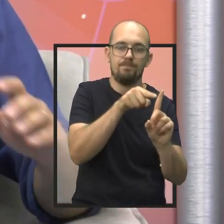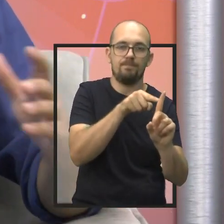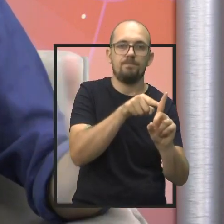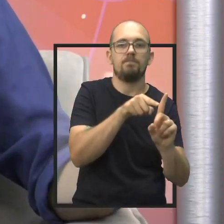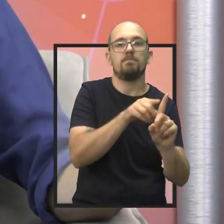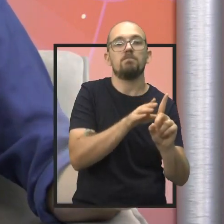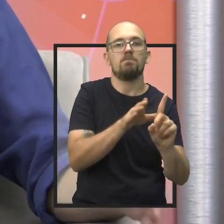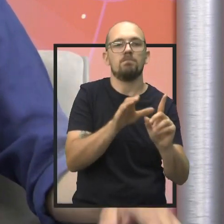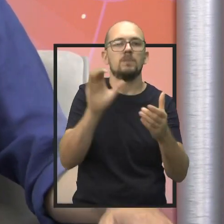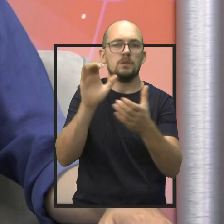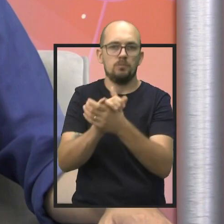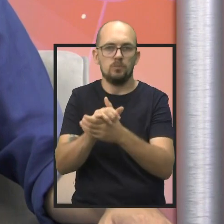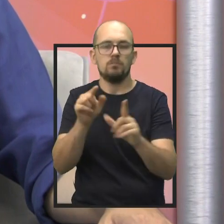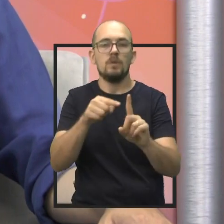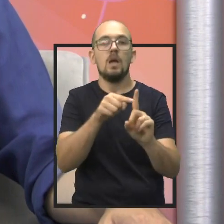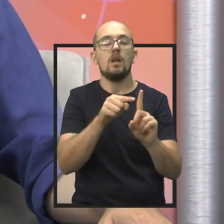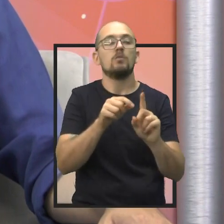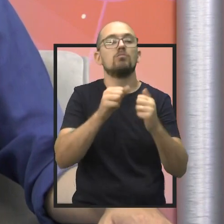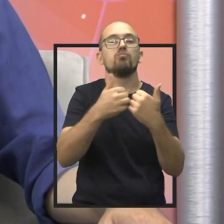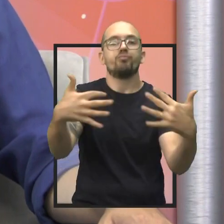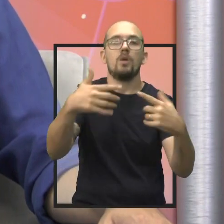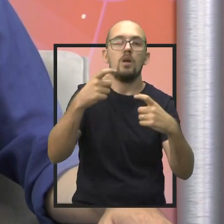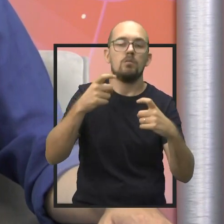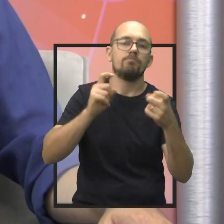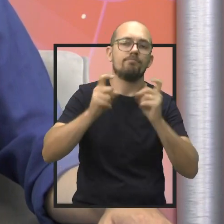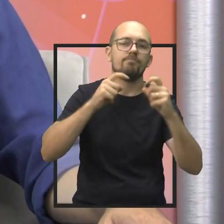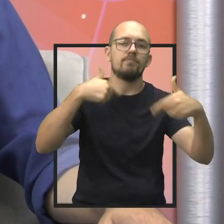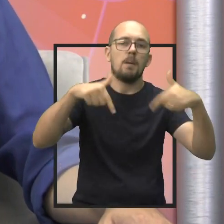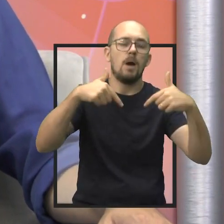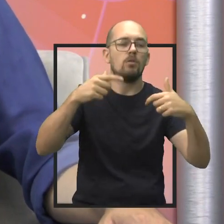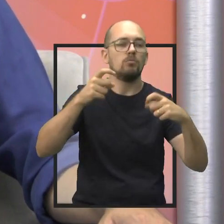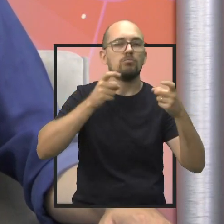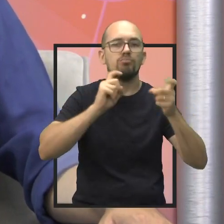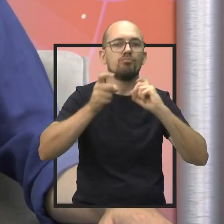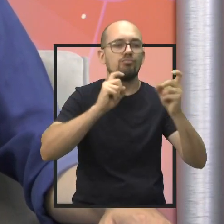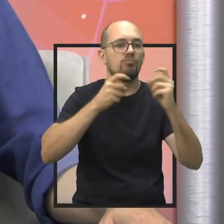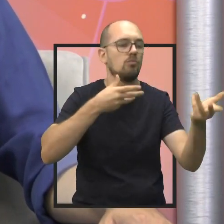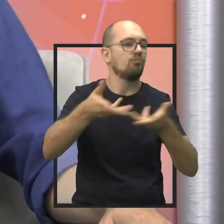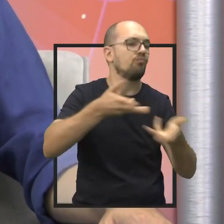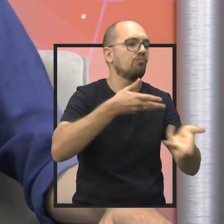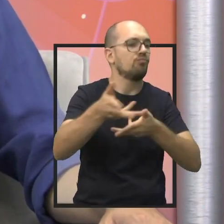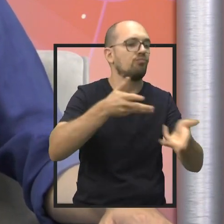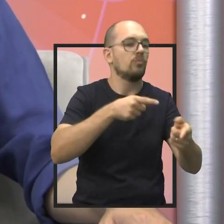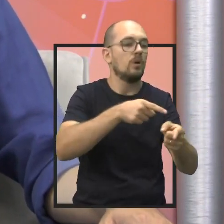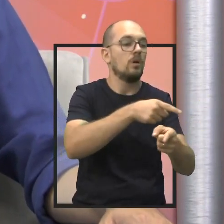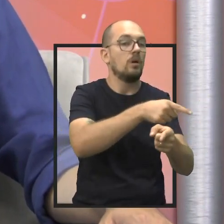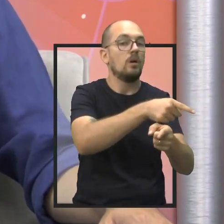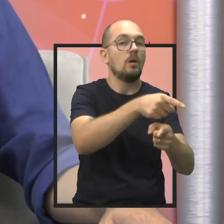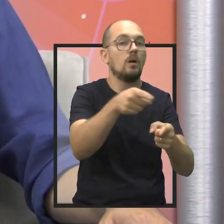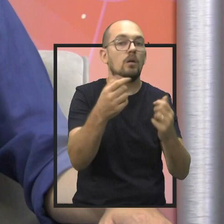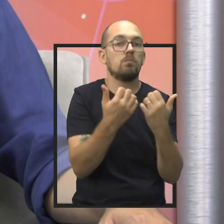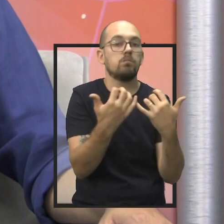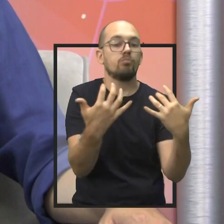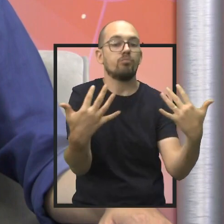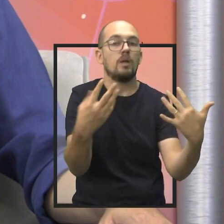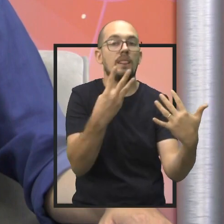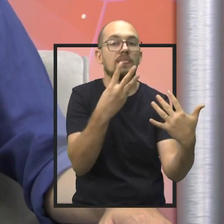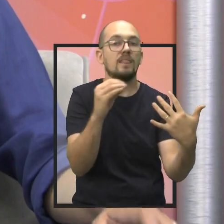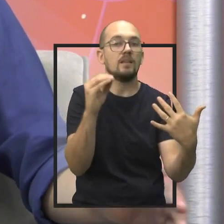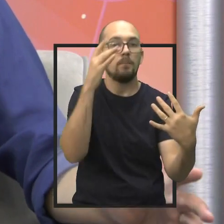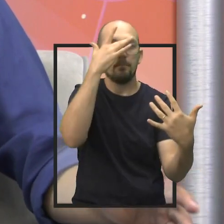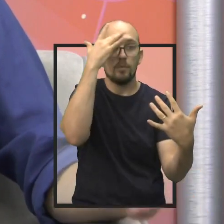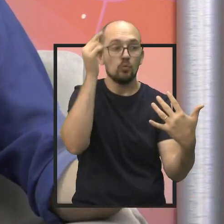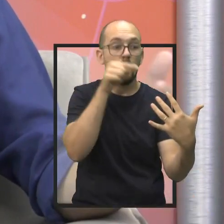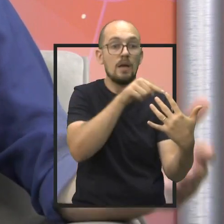reunião para quase 30 pessoas, né? Então, esses pacientes, esses contatos, se eles